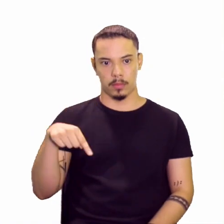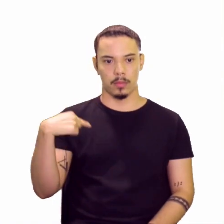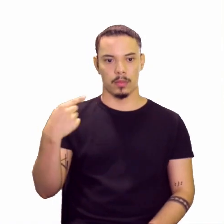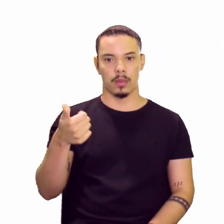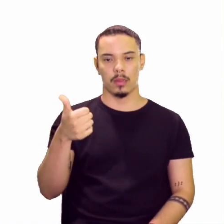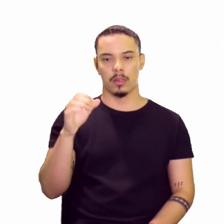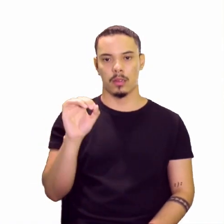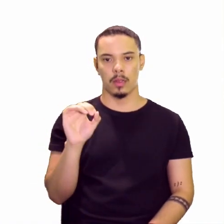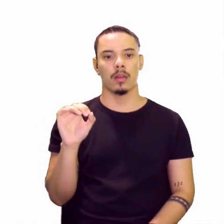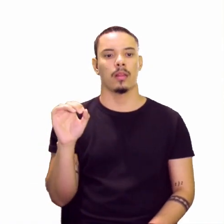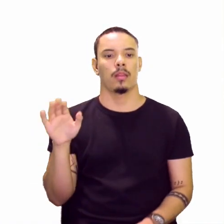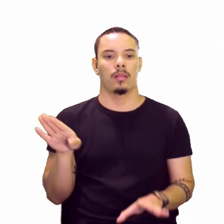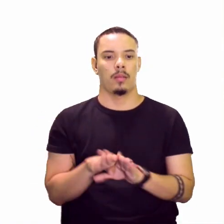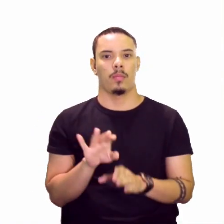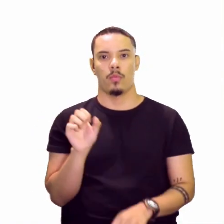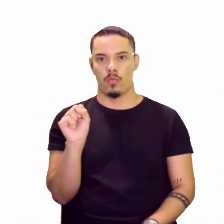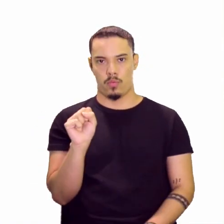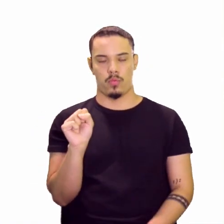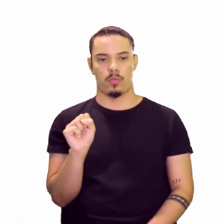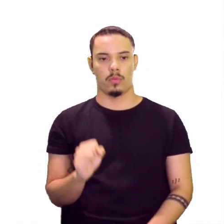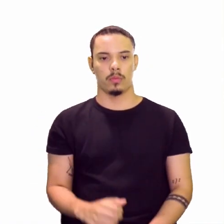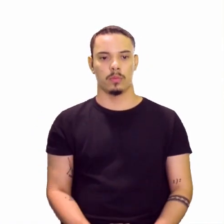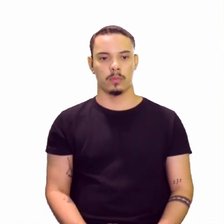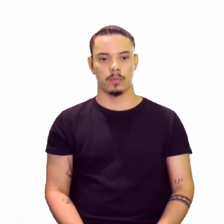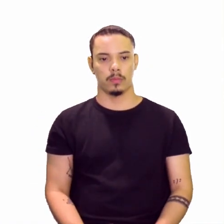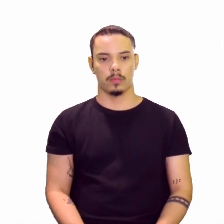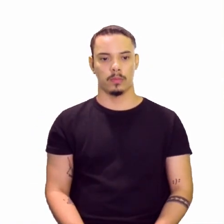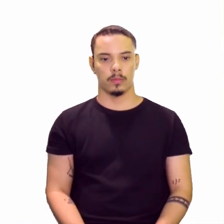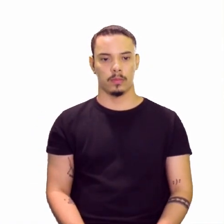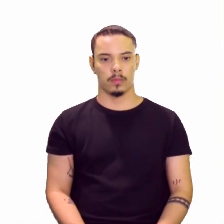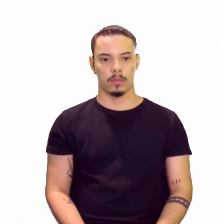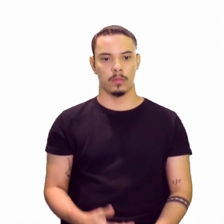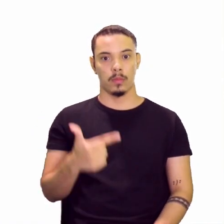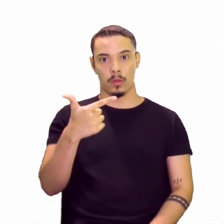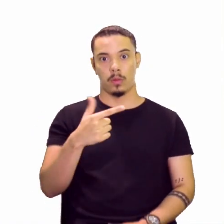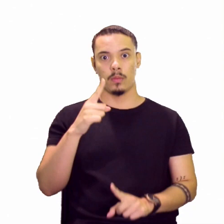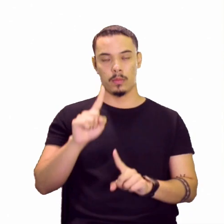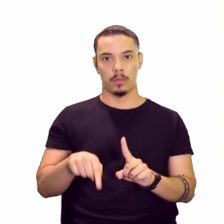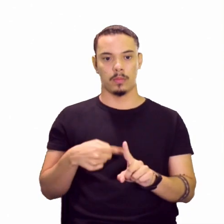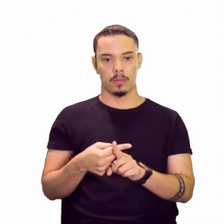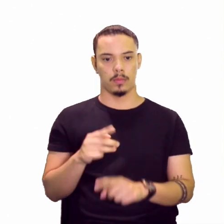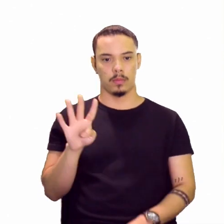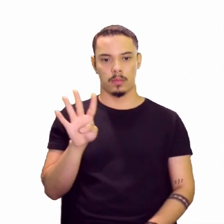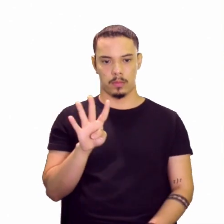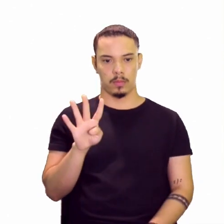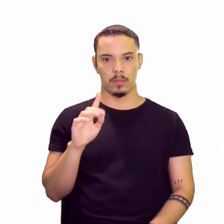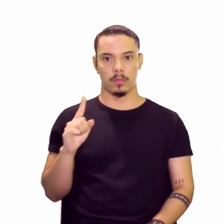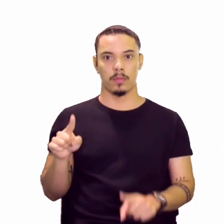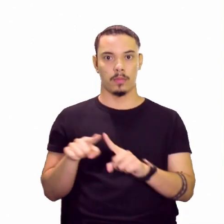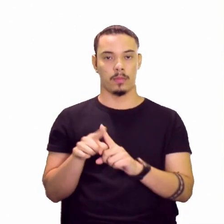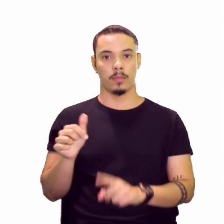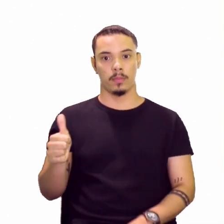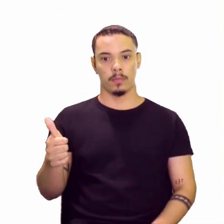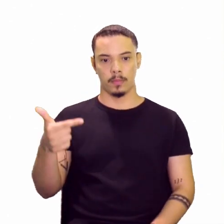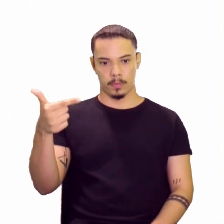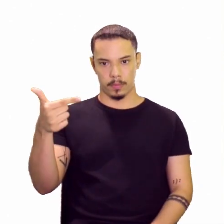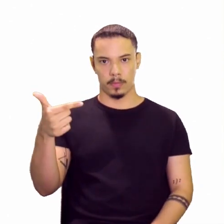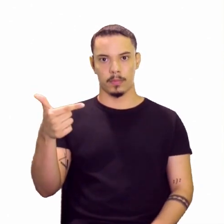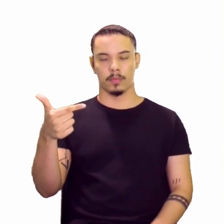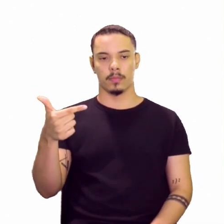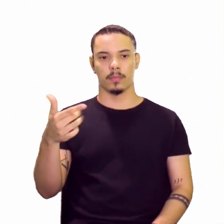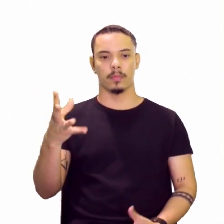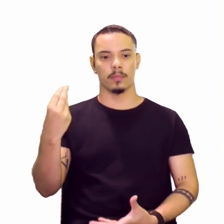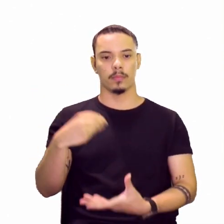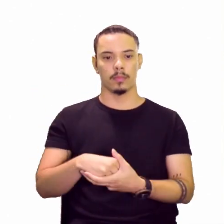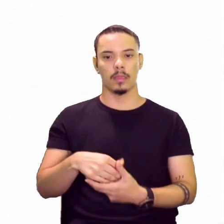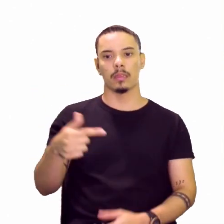8. Exatamente. Então fica 2 mais 4 vezes a nossa altura. De cima é 2 aqui. E de baixo é 4. Exatamente. Aqui embaixo, pessoal,